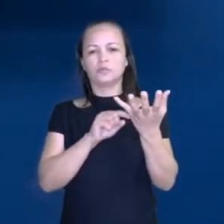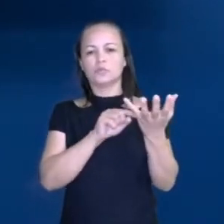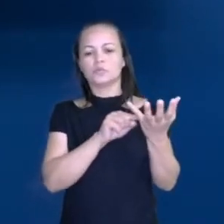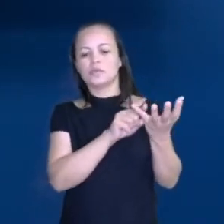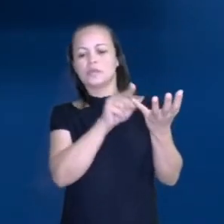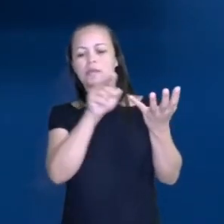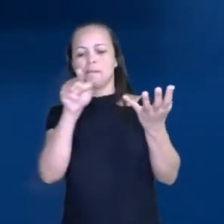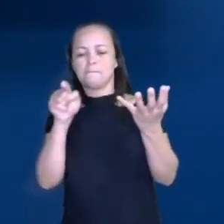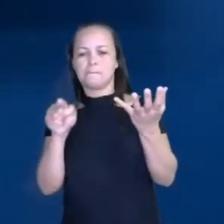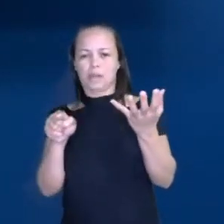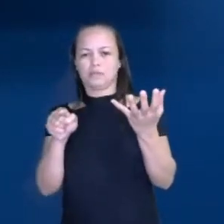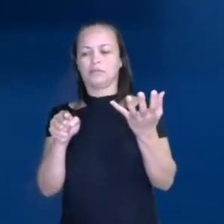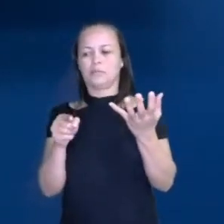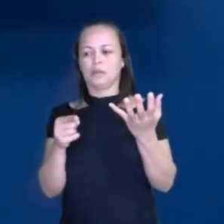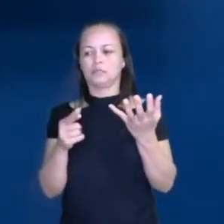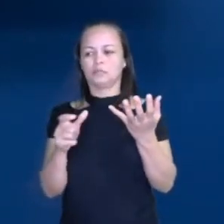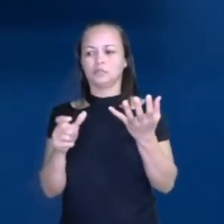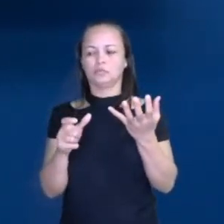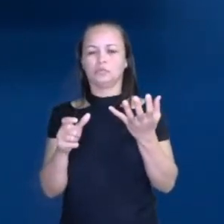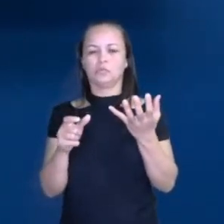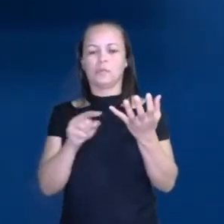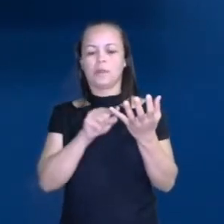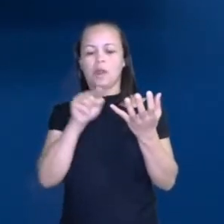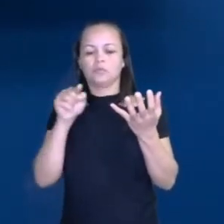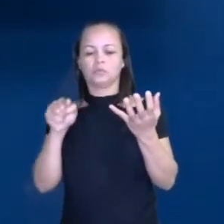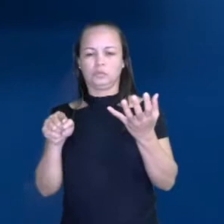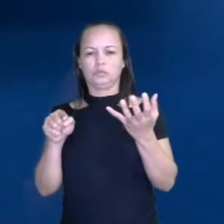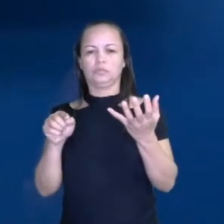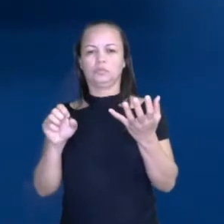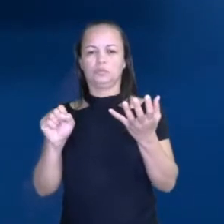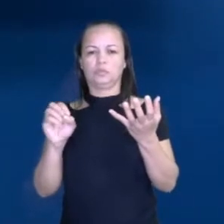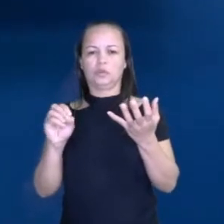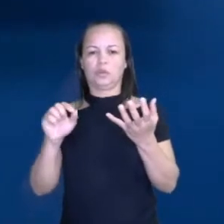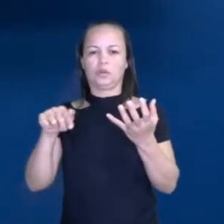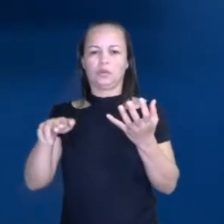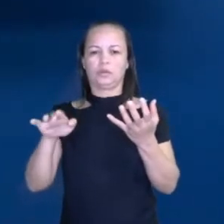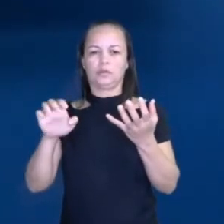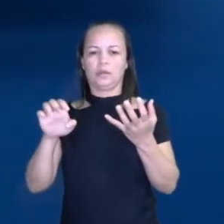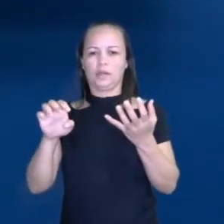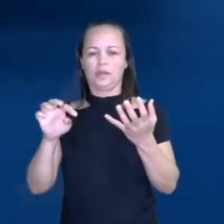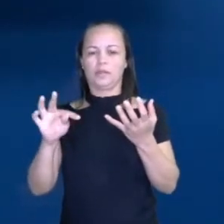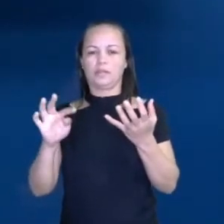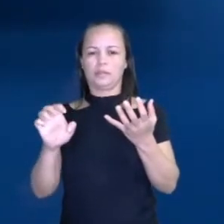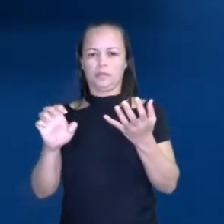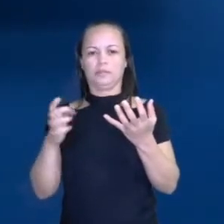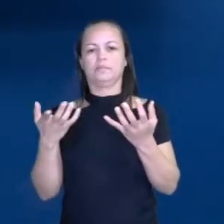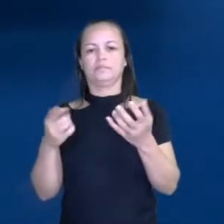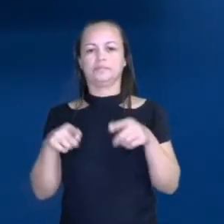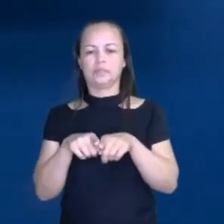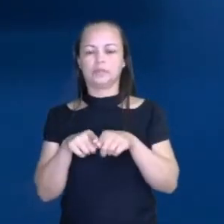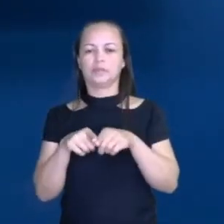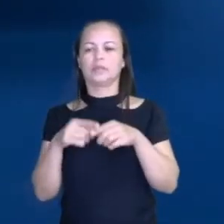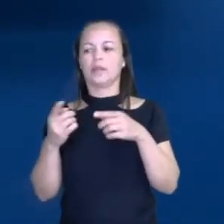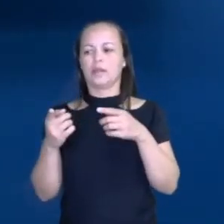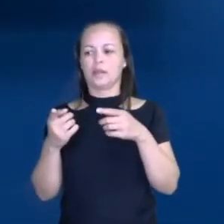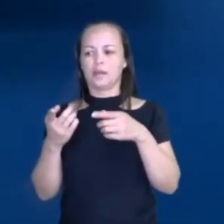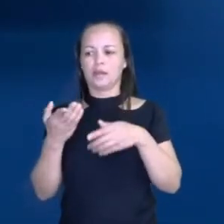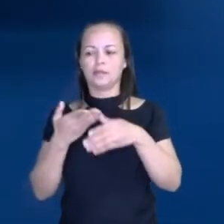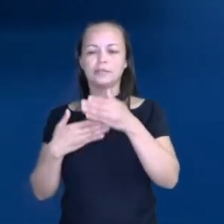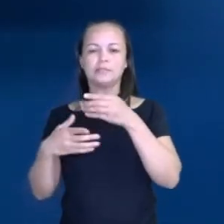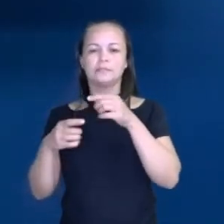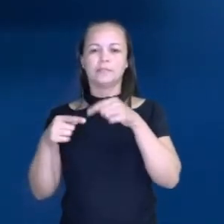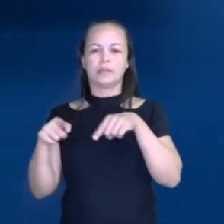e posta para segundo. Aqui tu só quer que vai para o segundo só quer tá o segundo alimenta também